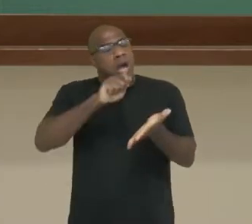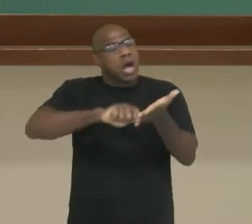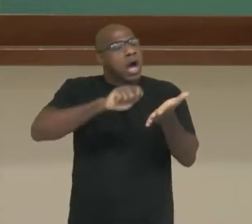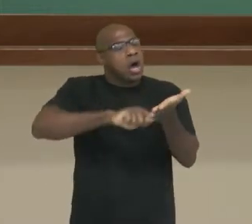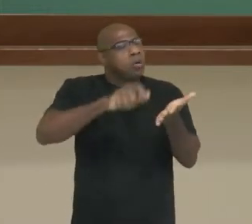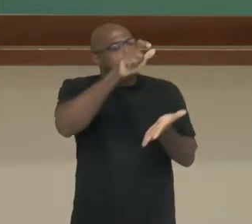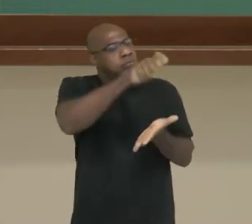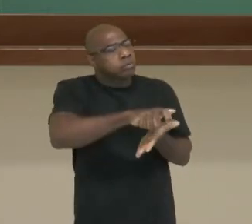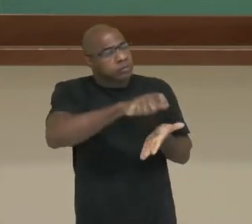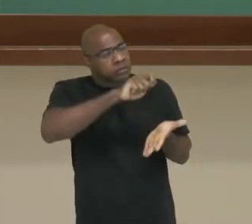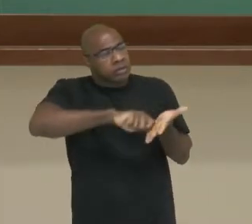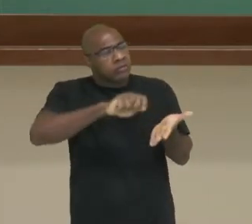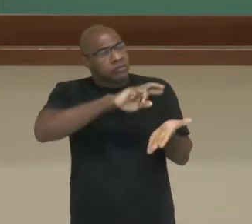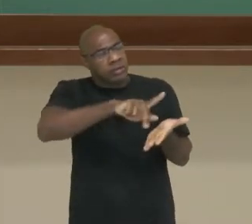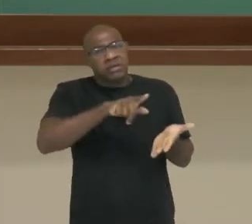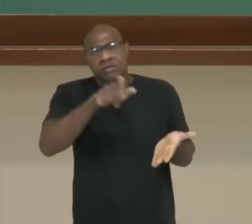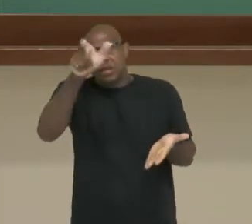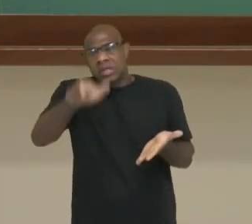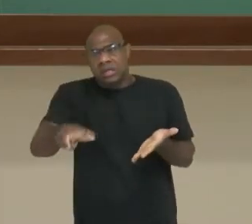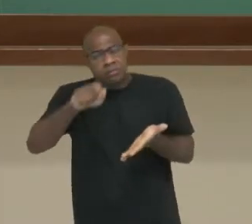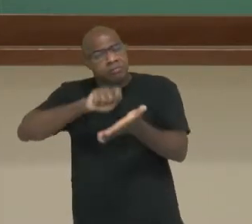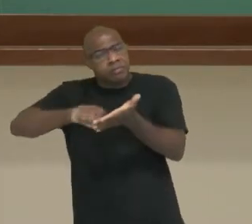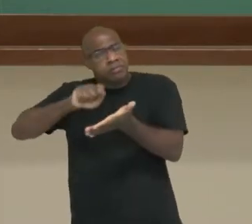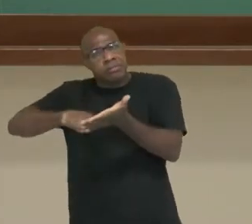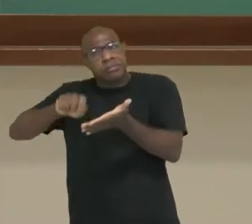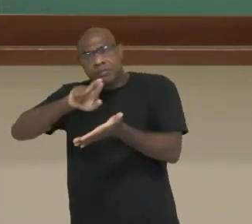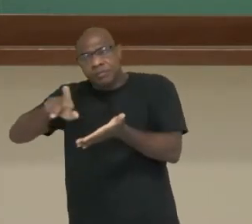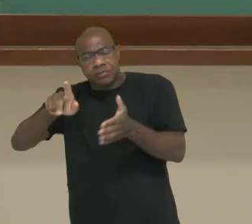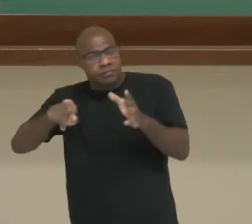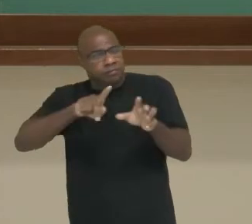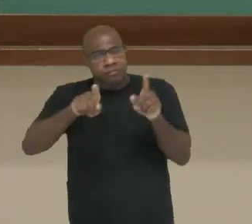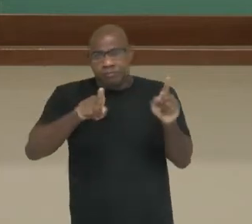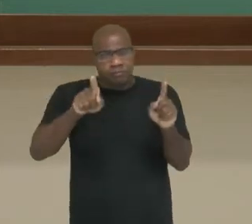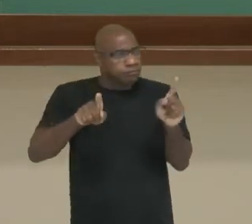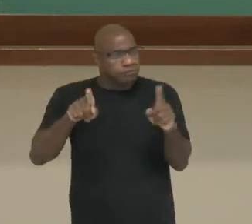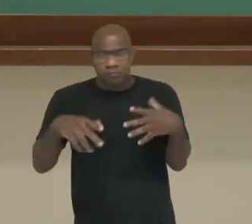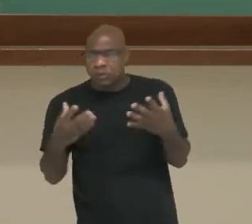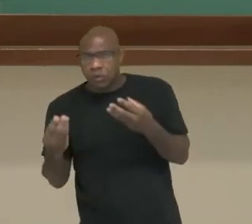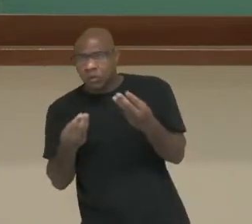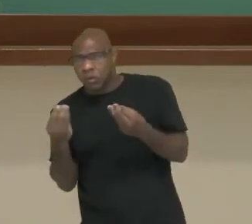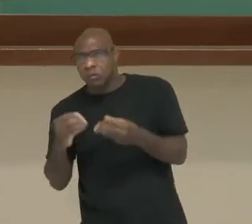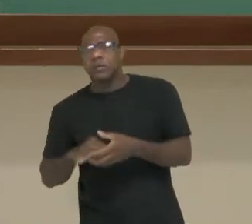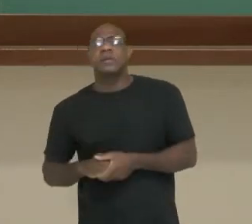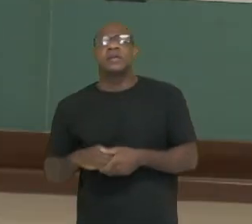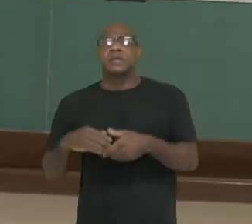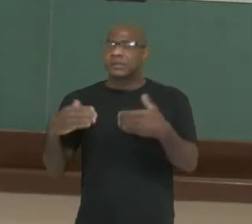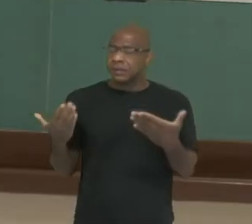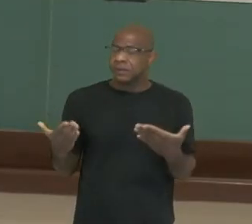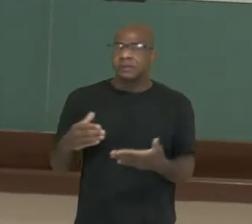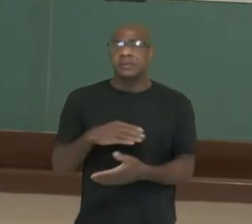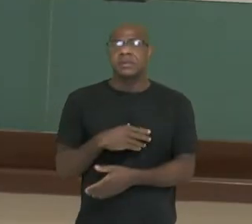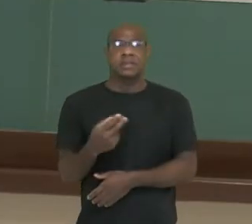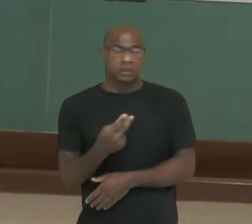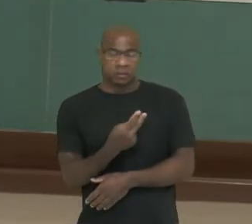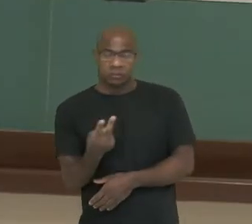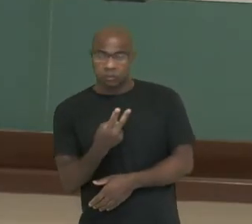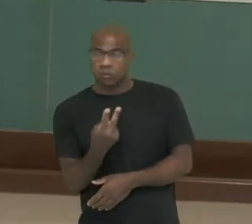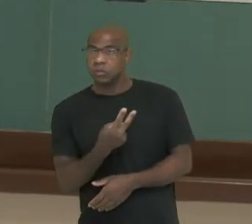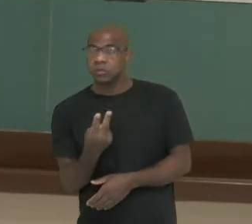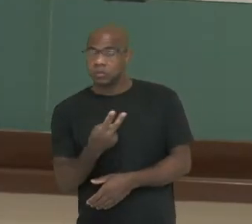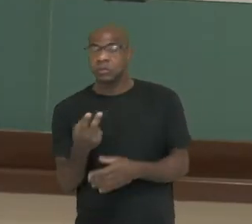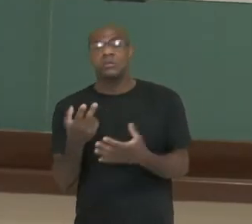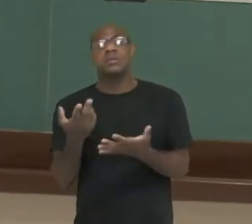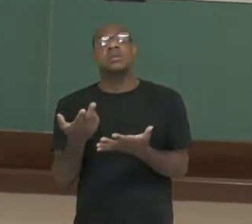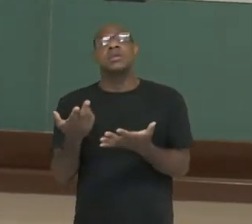com outra visão e colocar essas duas em cena, né? Em contraponto ali. Então, busca-se duas fontes da mesma